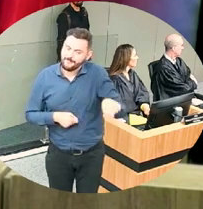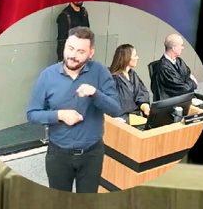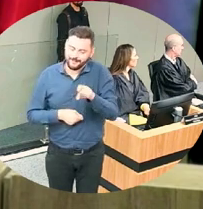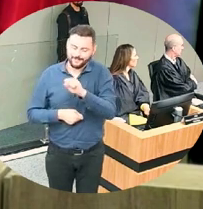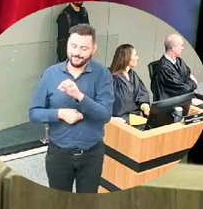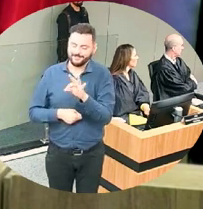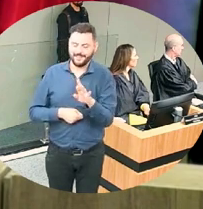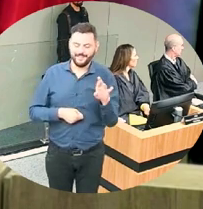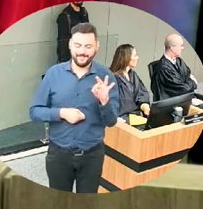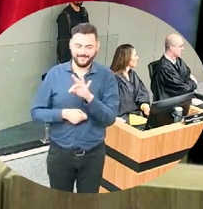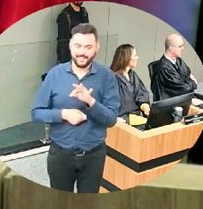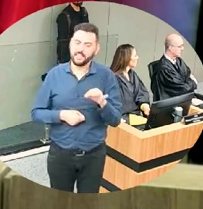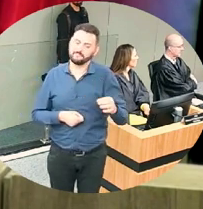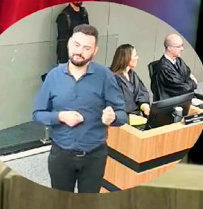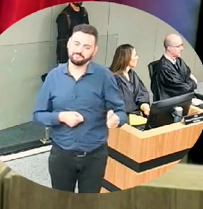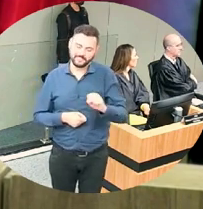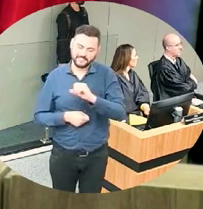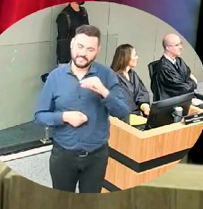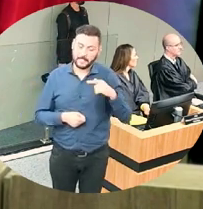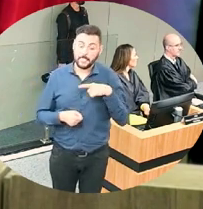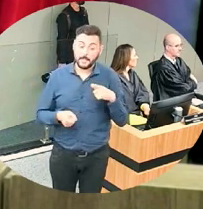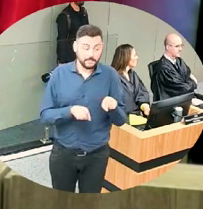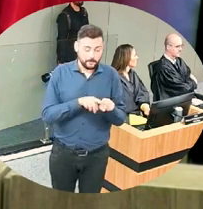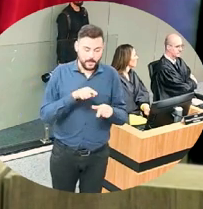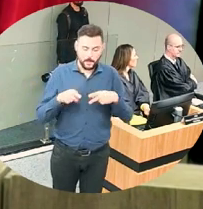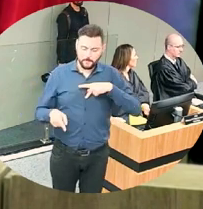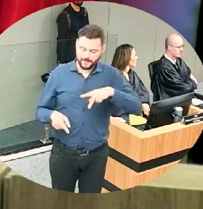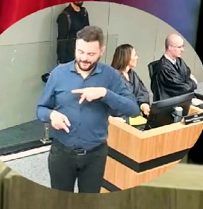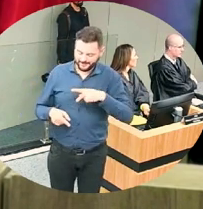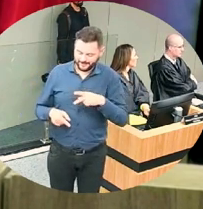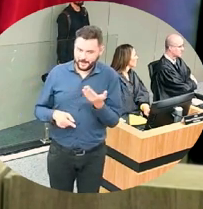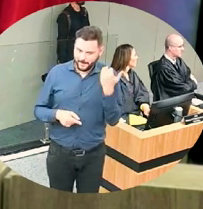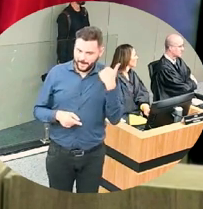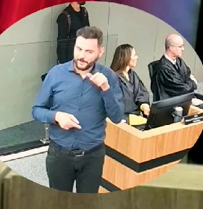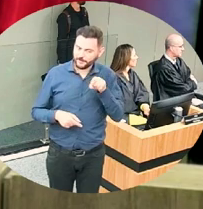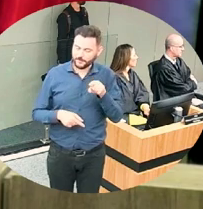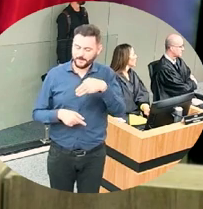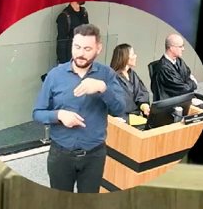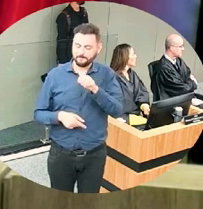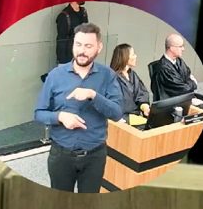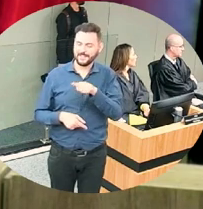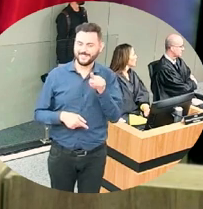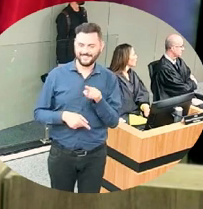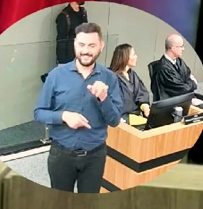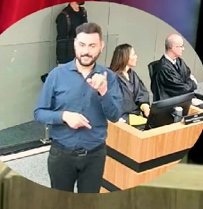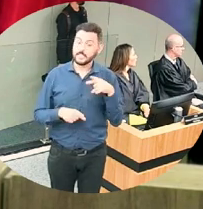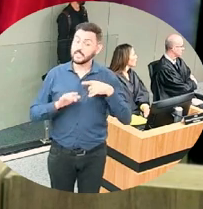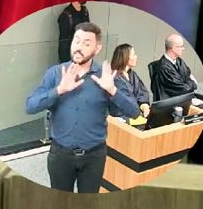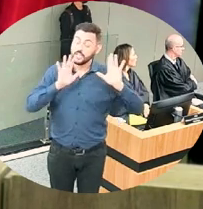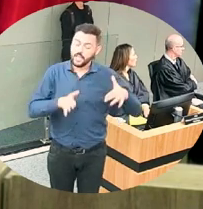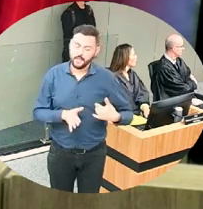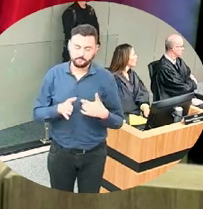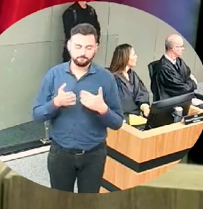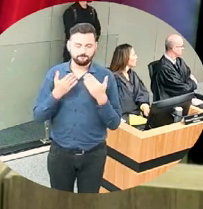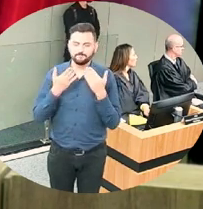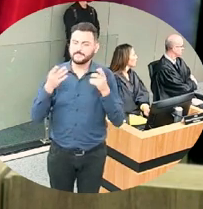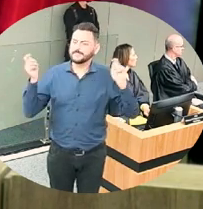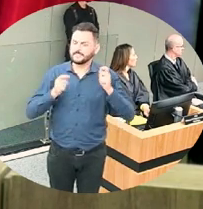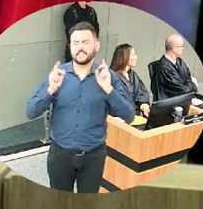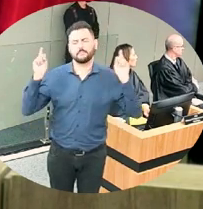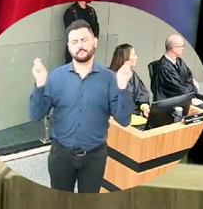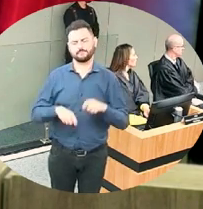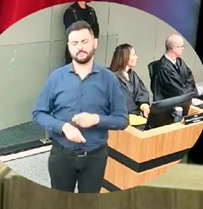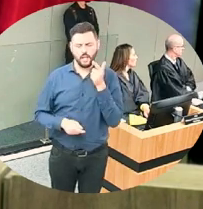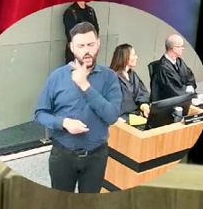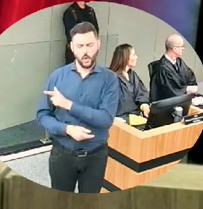vossa excelência O desembargador manzi também sempre foi muito aberto ao diálogo institucional e a parcerias em pró da